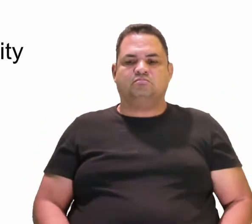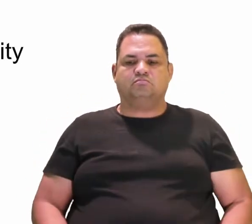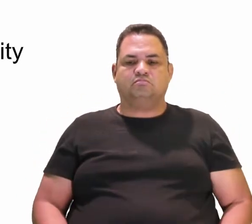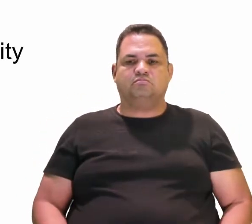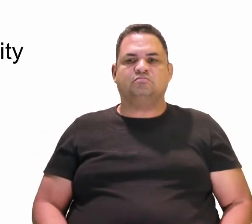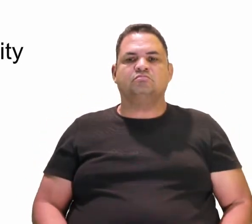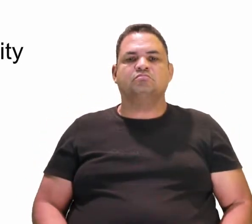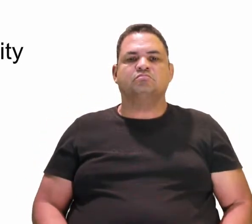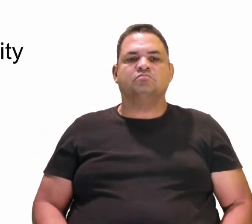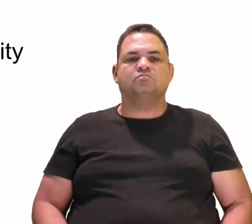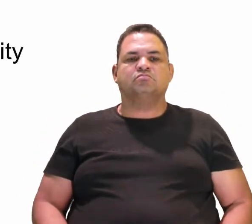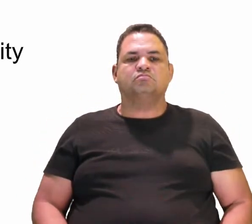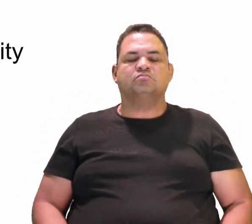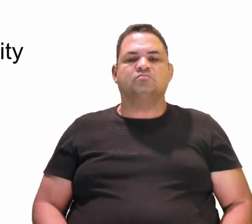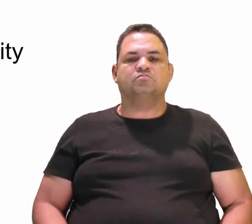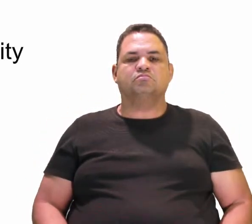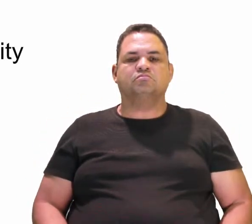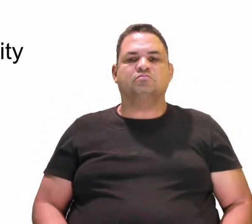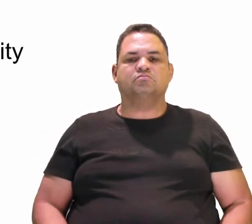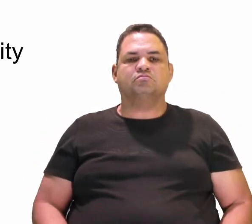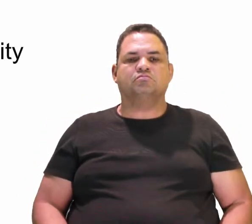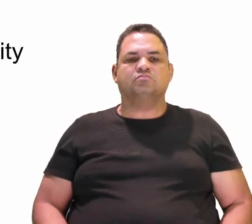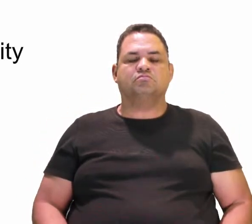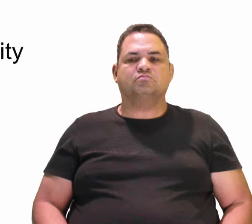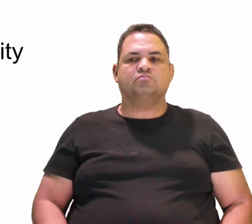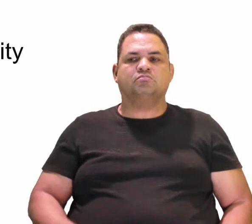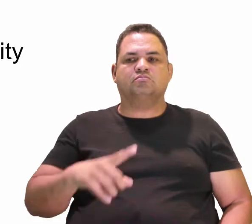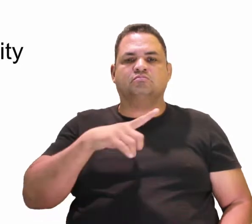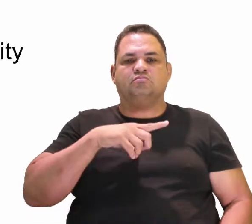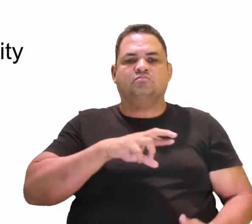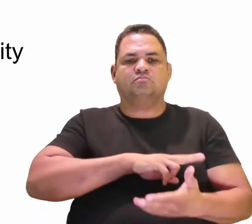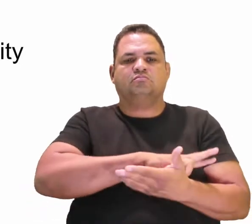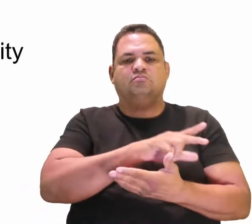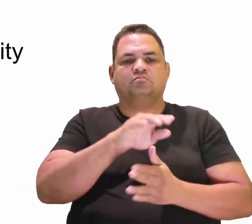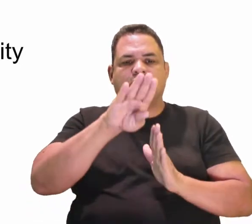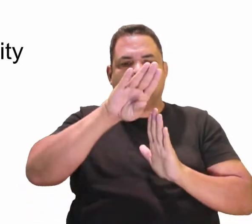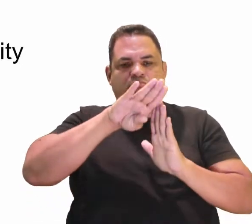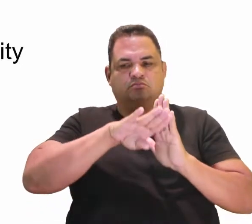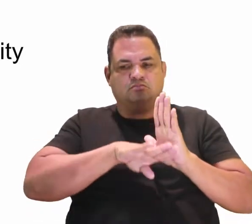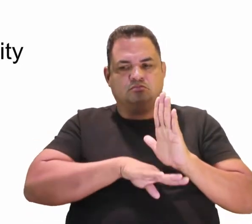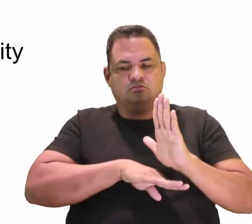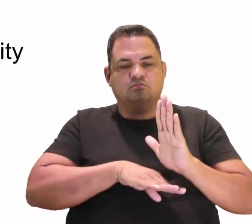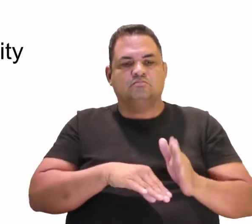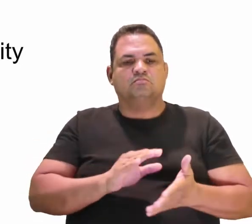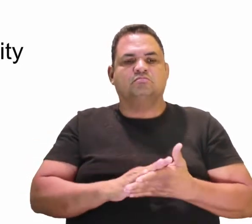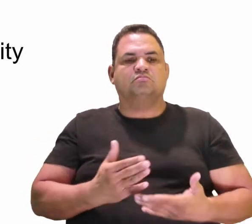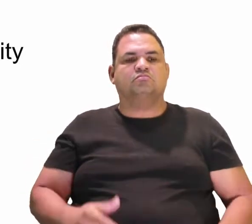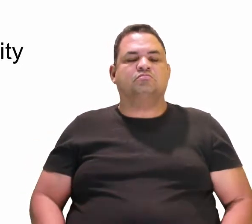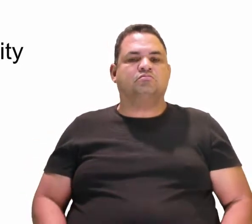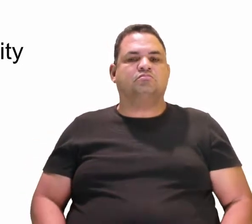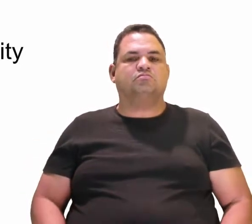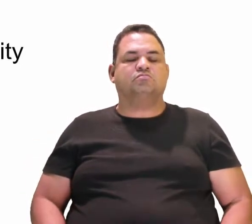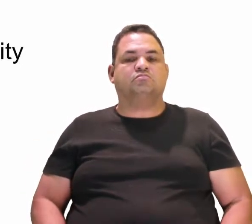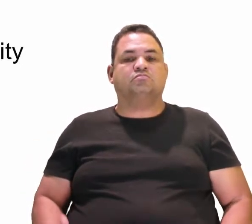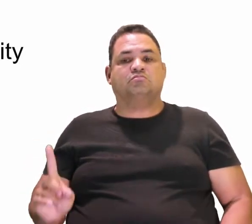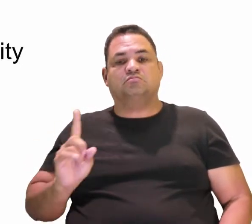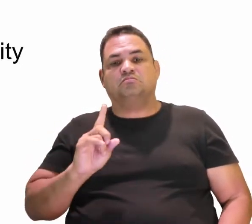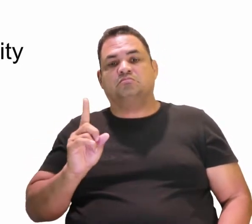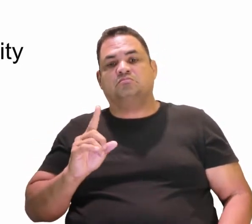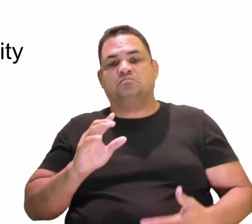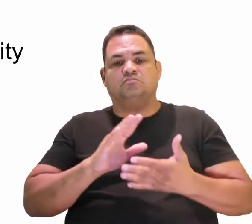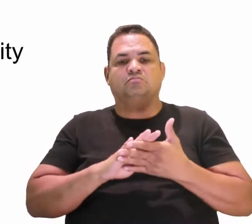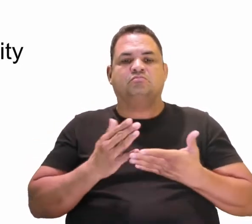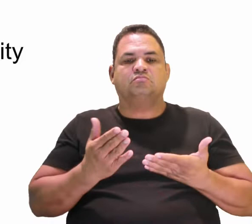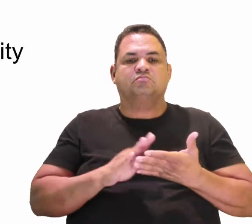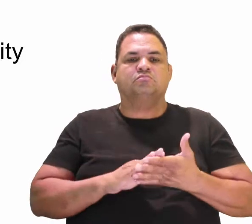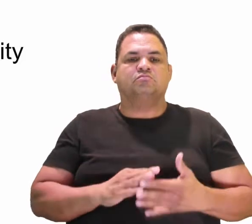Né? Beleza? Então, vamos lá. Temos várias listas aqui. Algumas estão na forma negativa. Uma está na forma negativa,